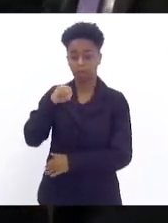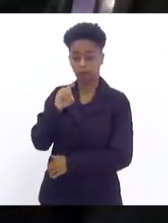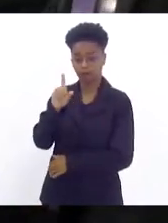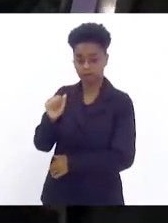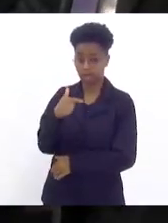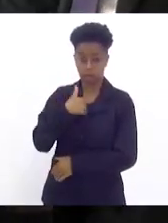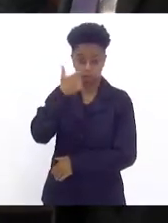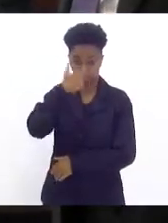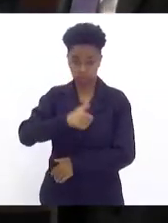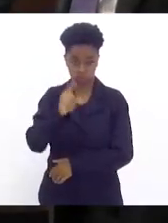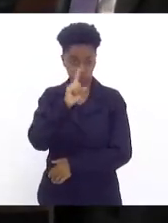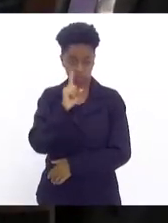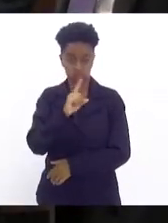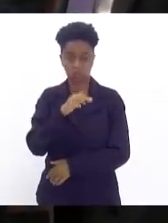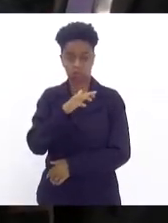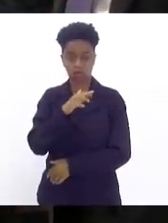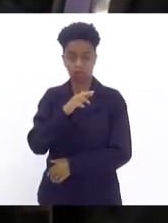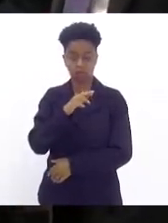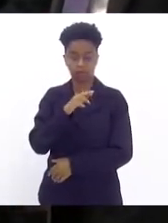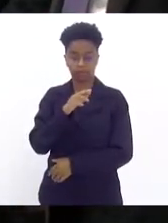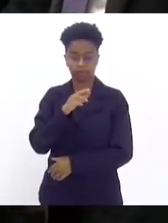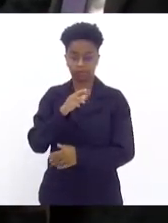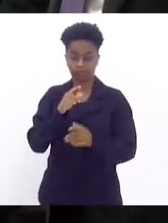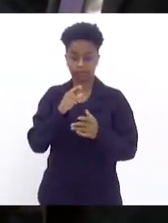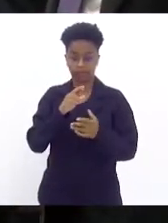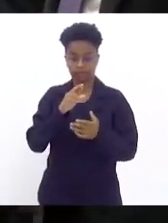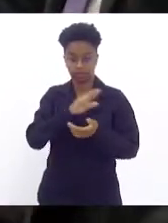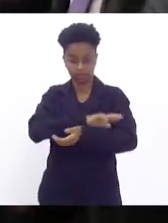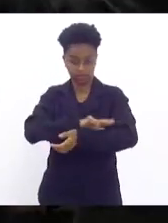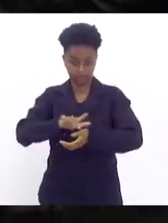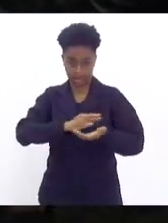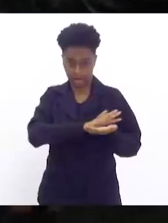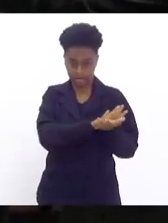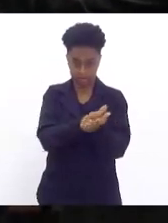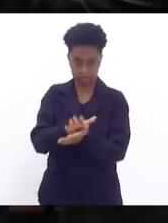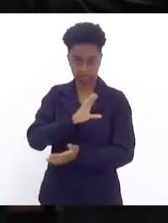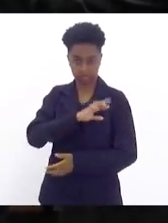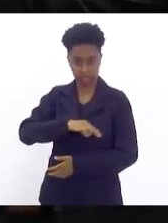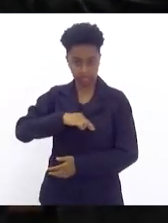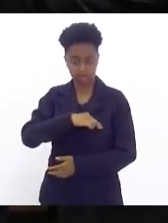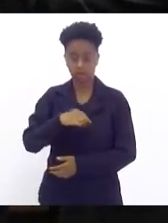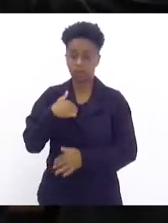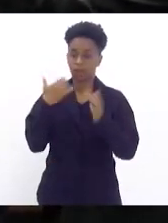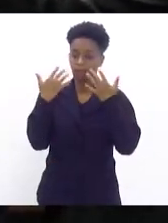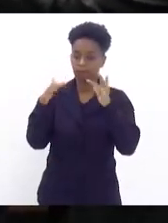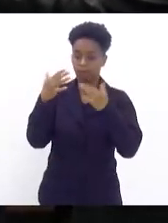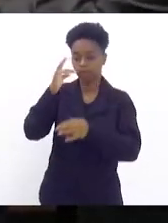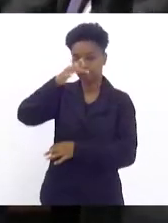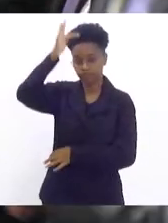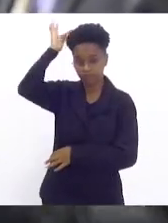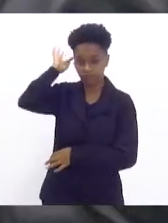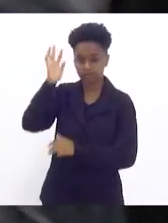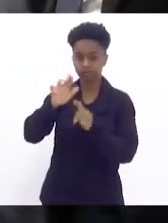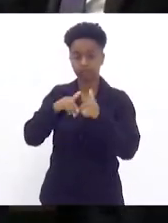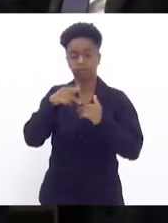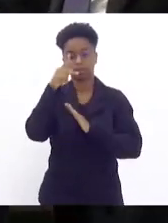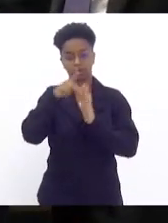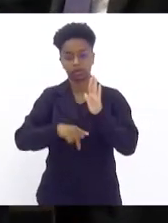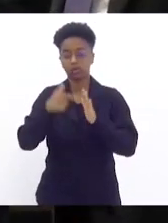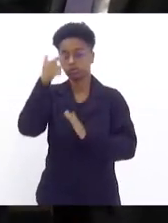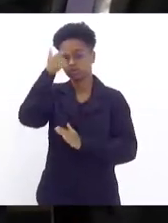religioso eu quero parabenizar o deputado Fred Pacheco por esse projeto eu sou